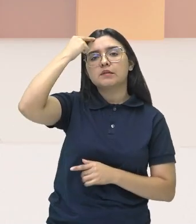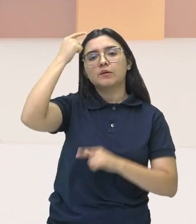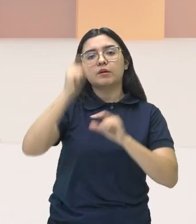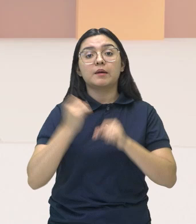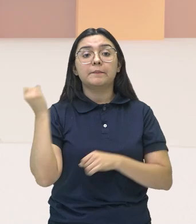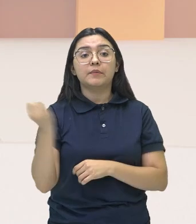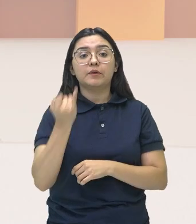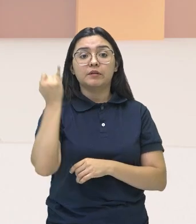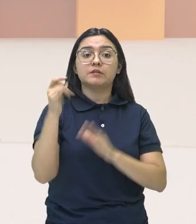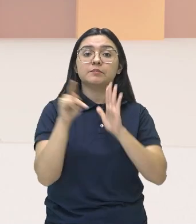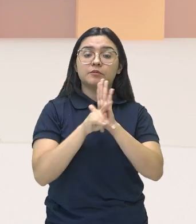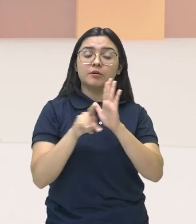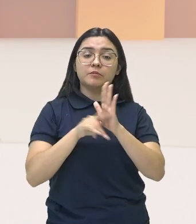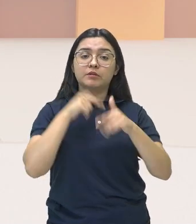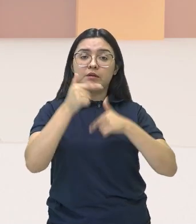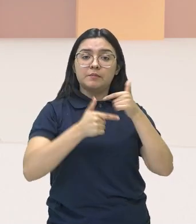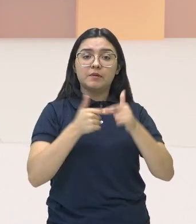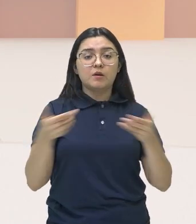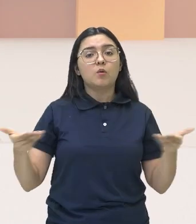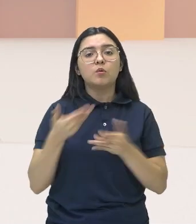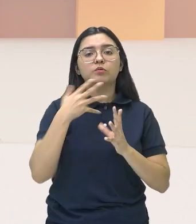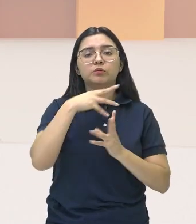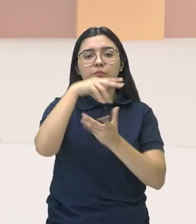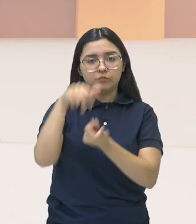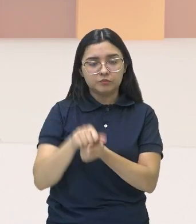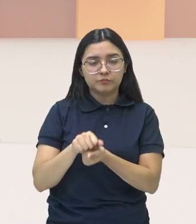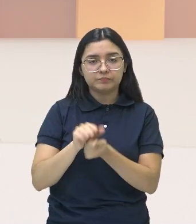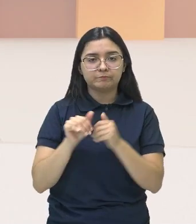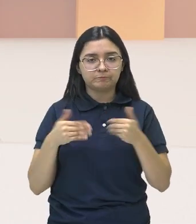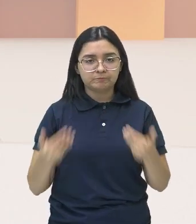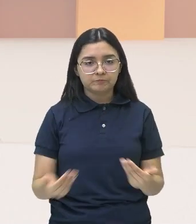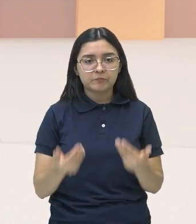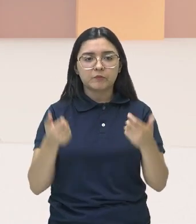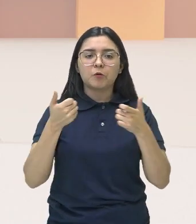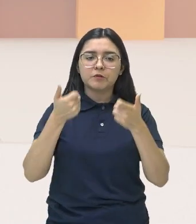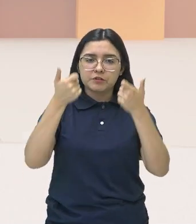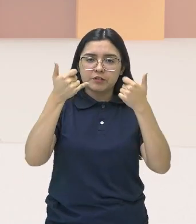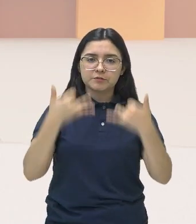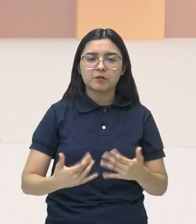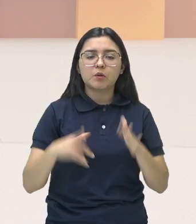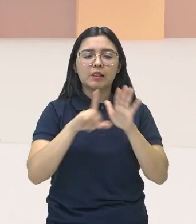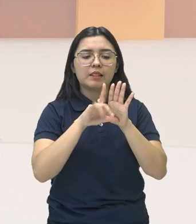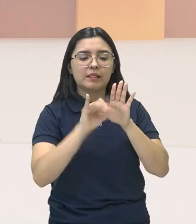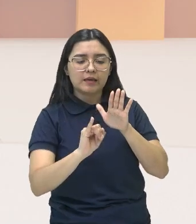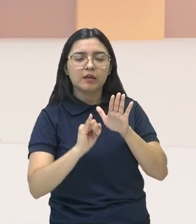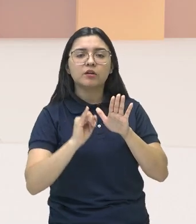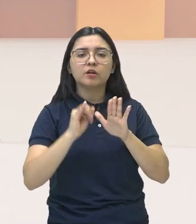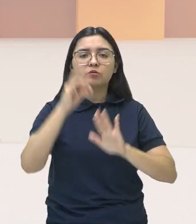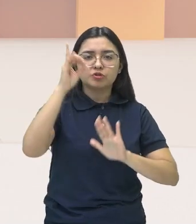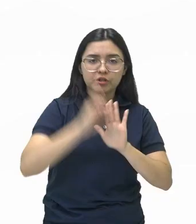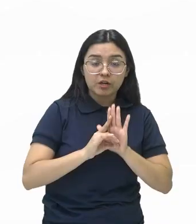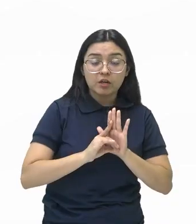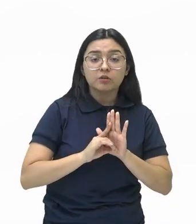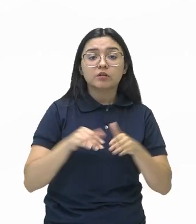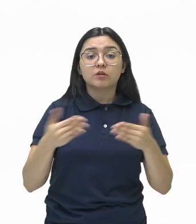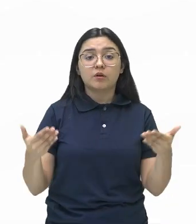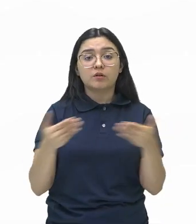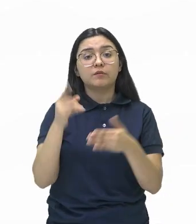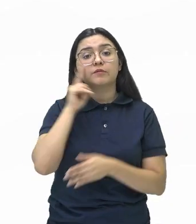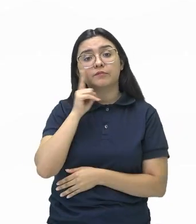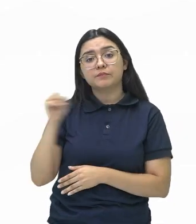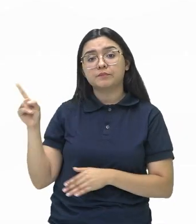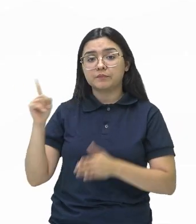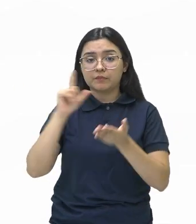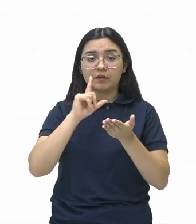do trabalho, né, no mundo de hoje. Então, como nós estamos falando de lei, é um direito, então vamos ver aqui, ó,